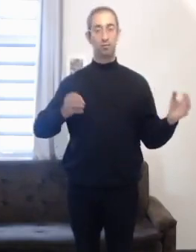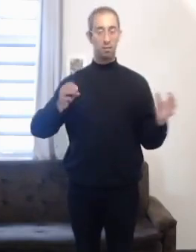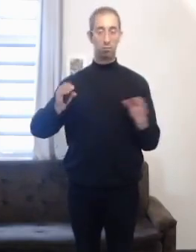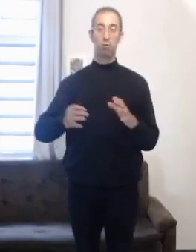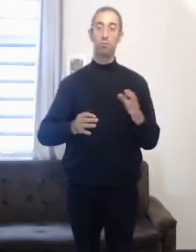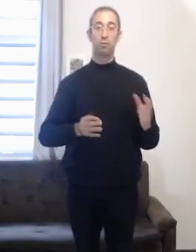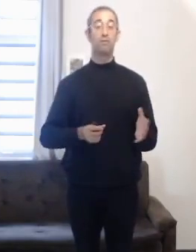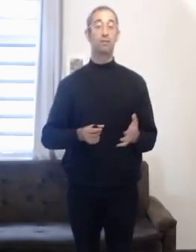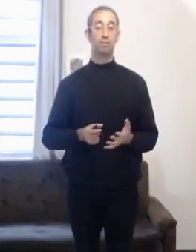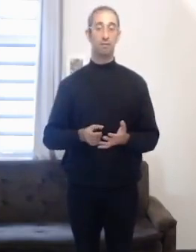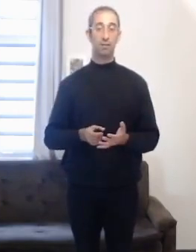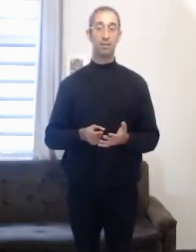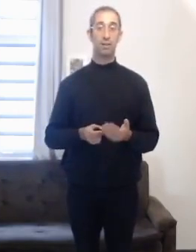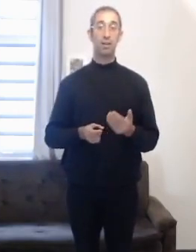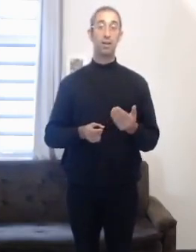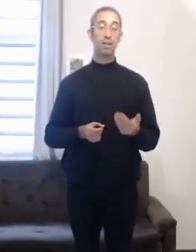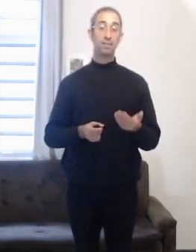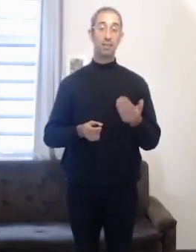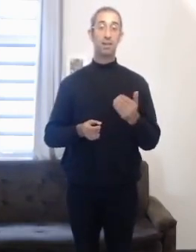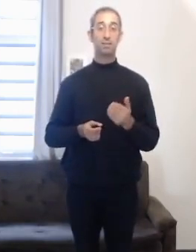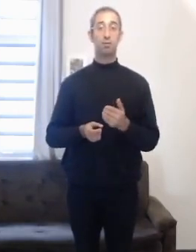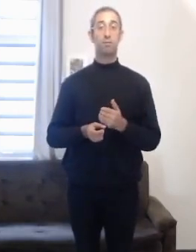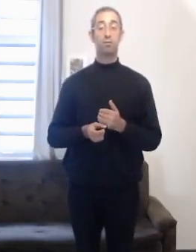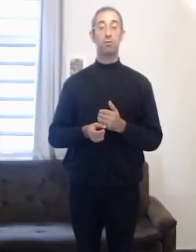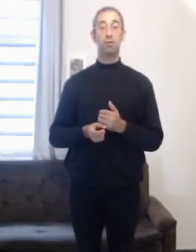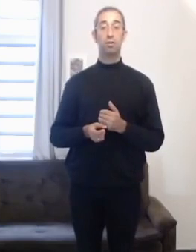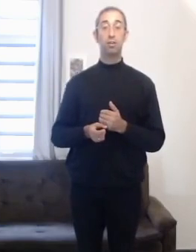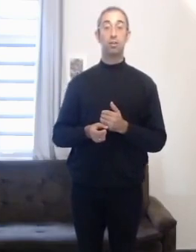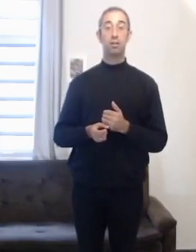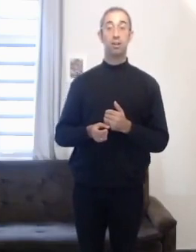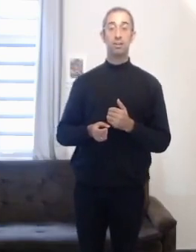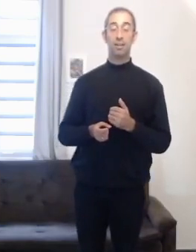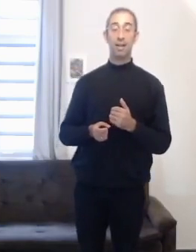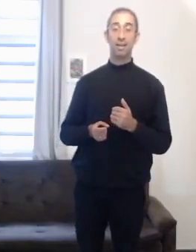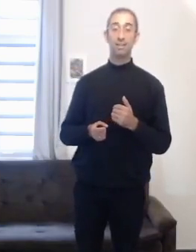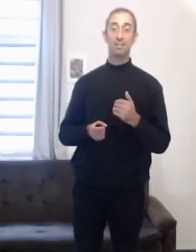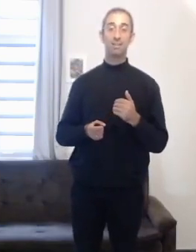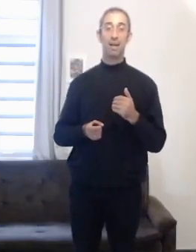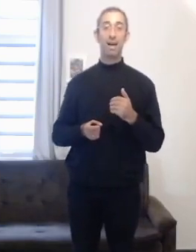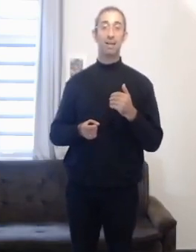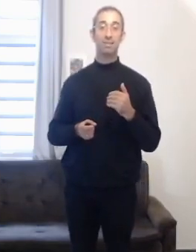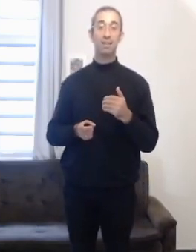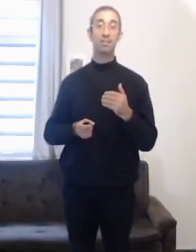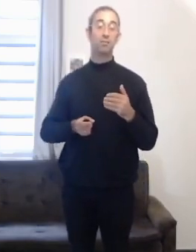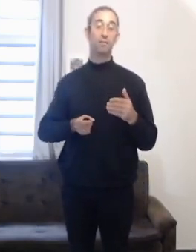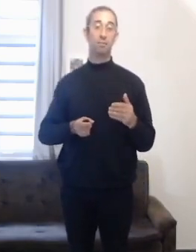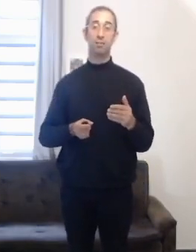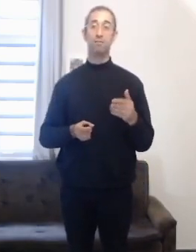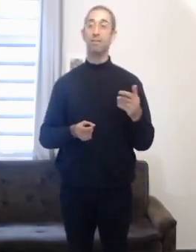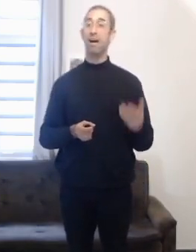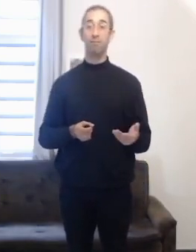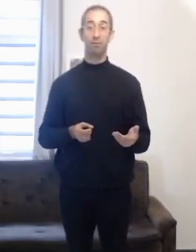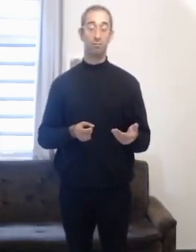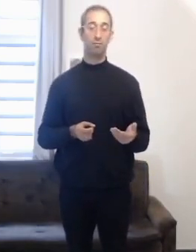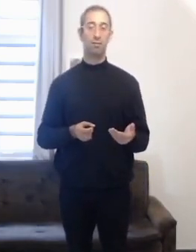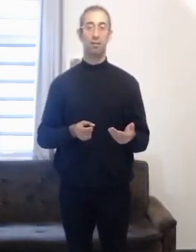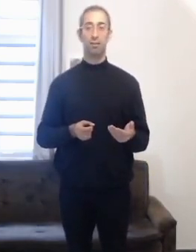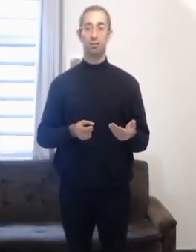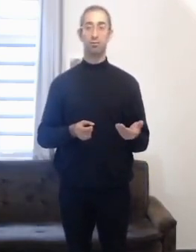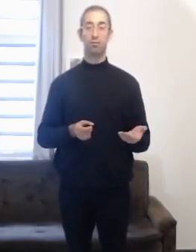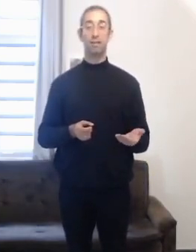tempo, humanos, né, do grupo, o que vocês vão fazer? E essa ligação com a metodologia? Será que é cientificamente